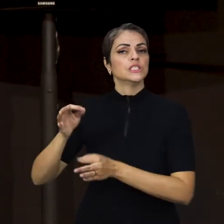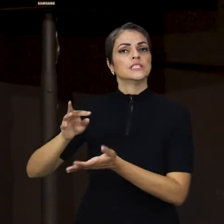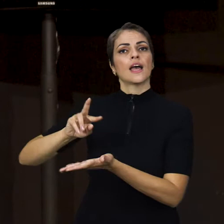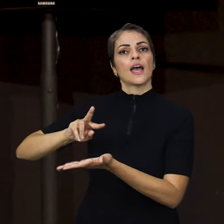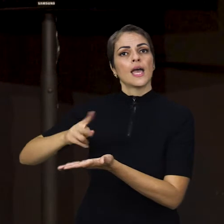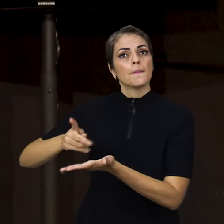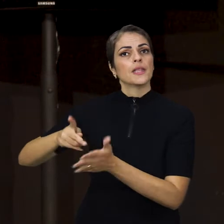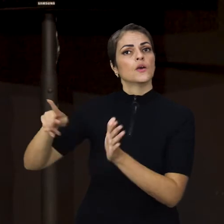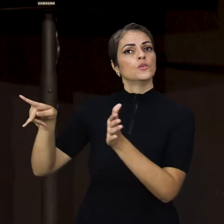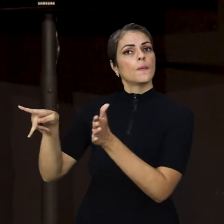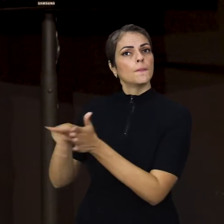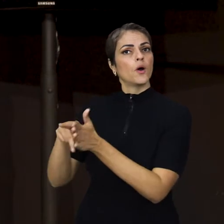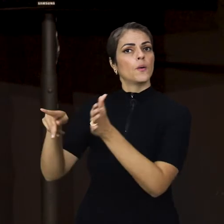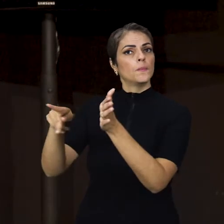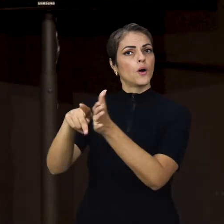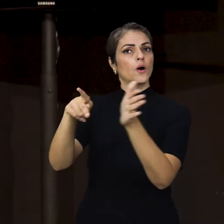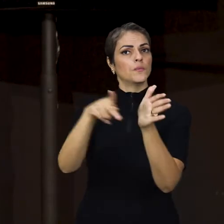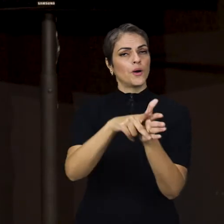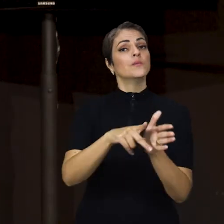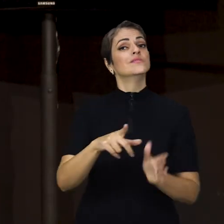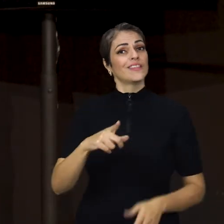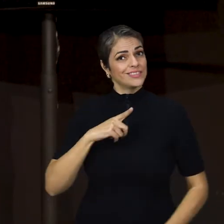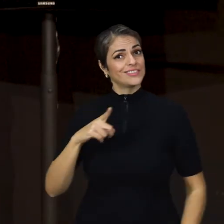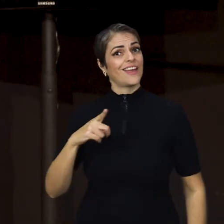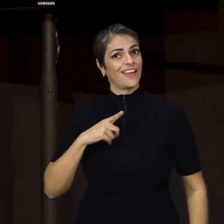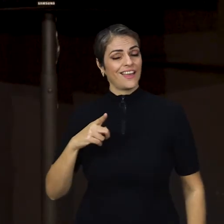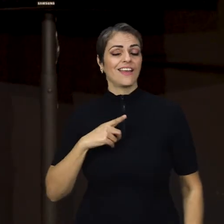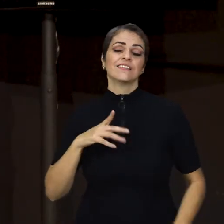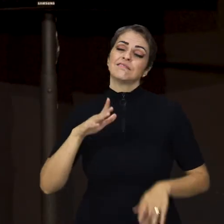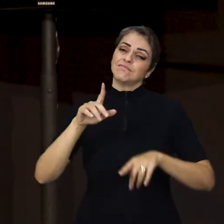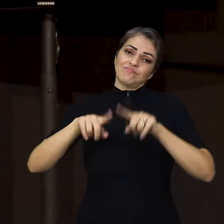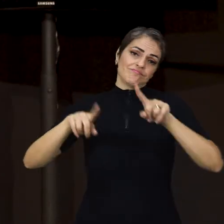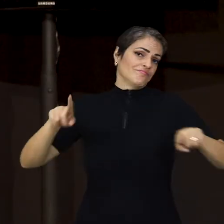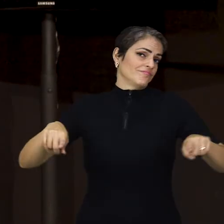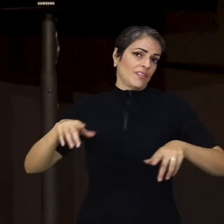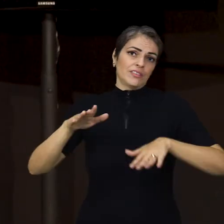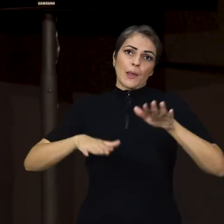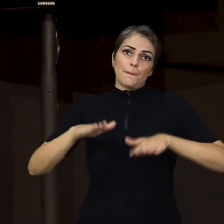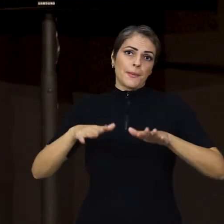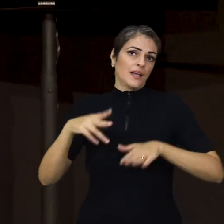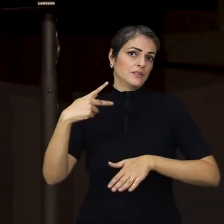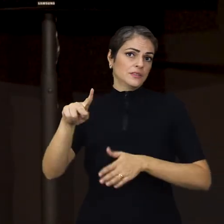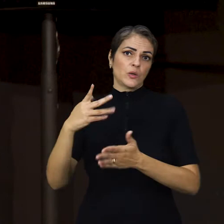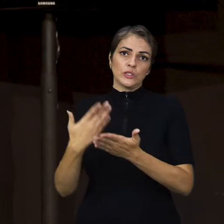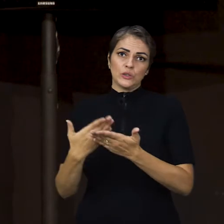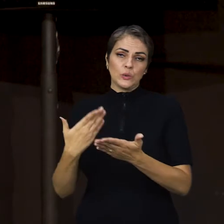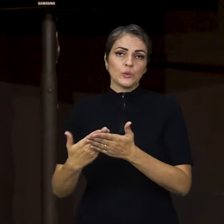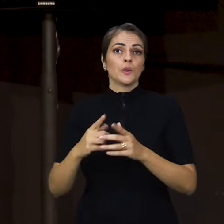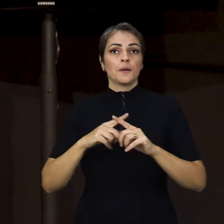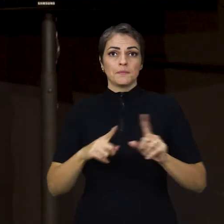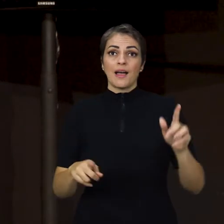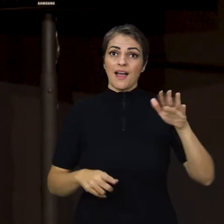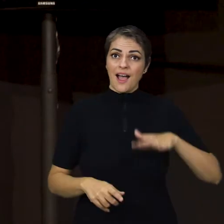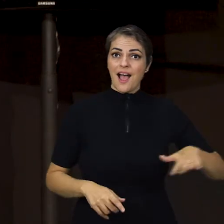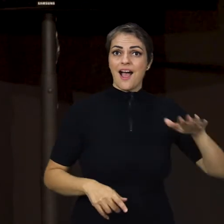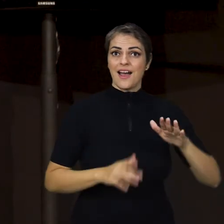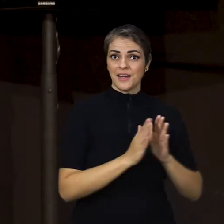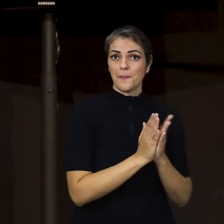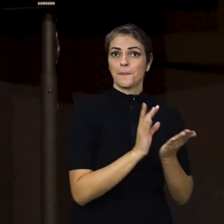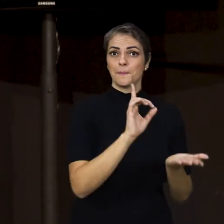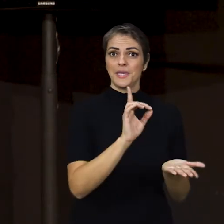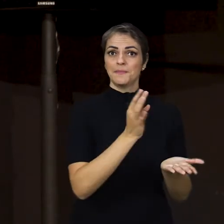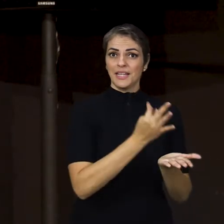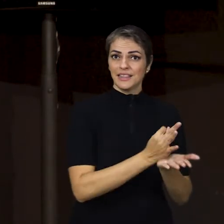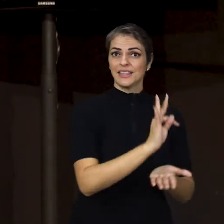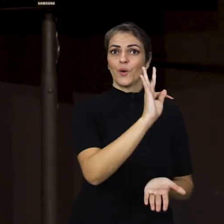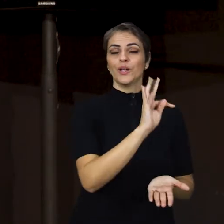específicas hermenêuticas, dependendo da ciência que você está estudando. Mas, no contexto da teologia, nós estamos